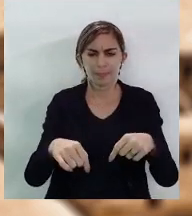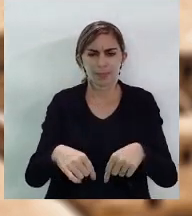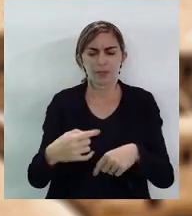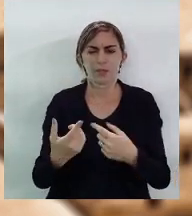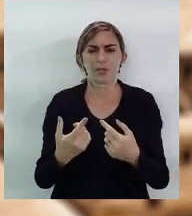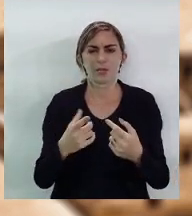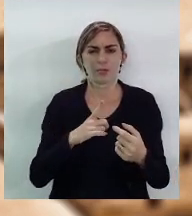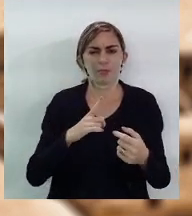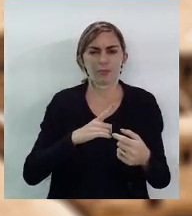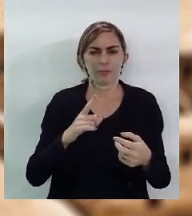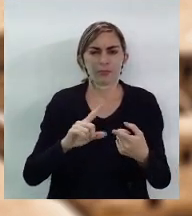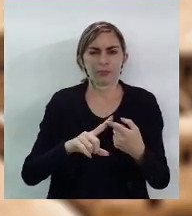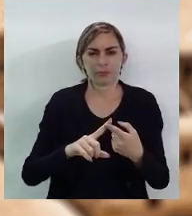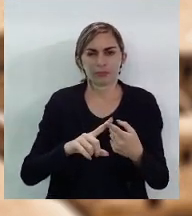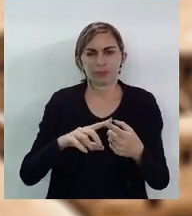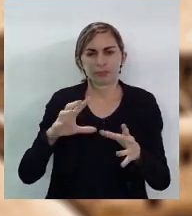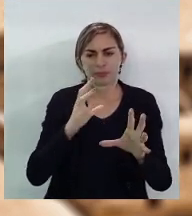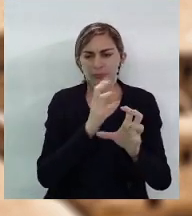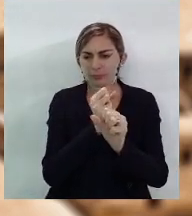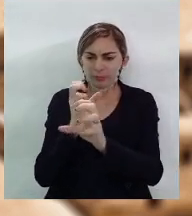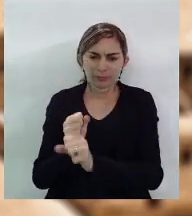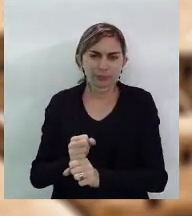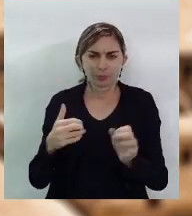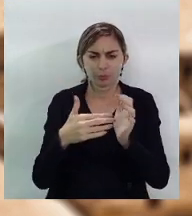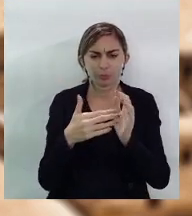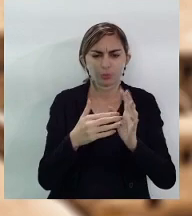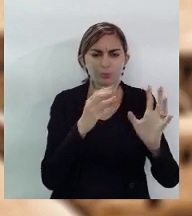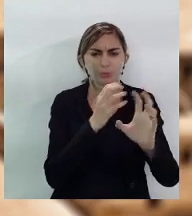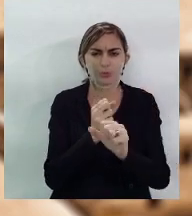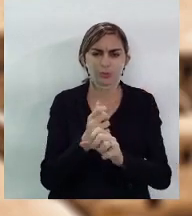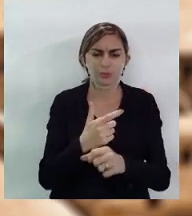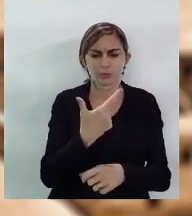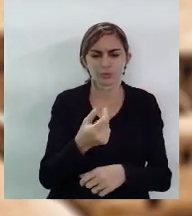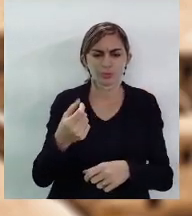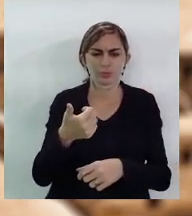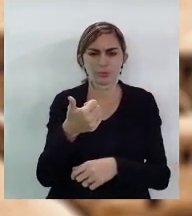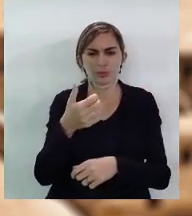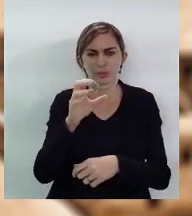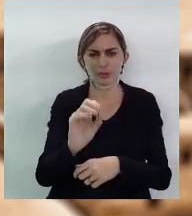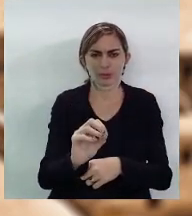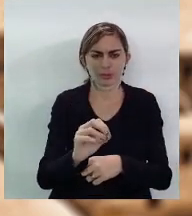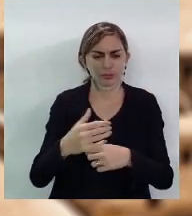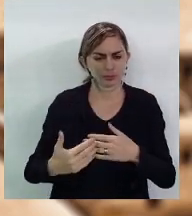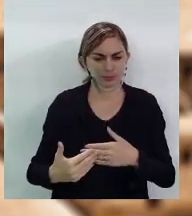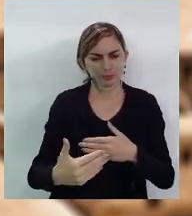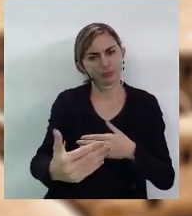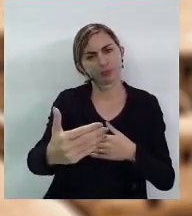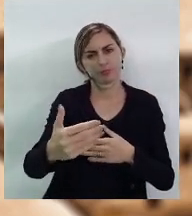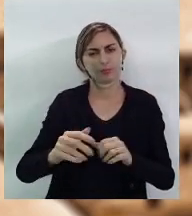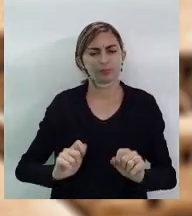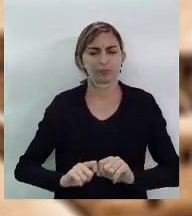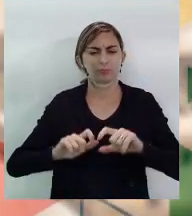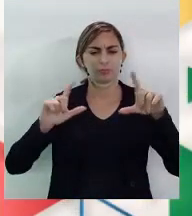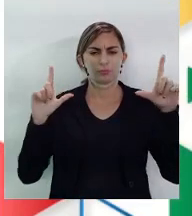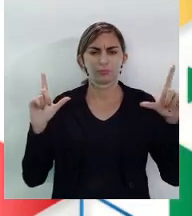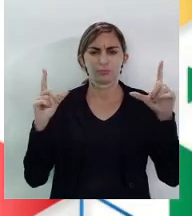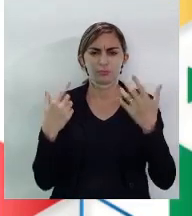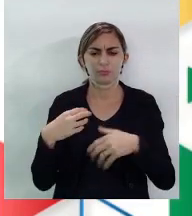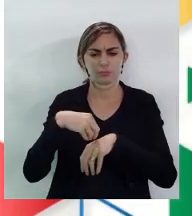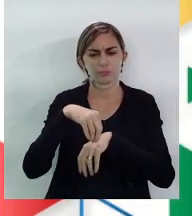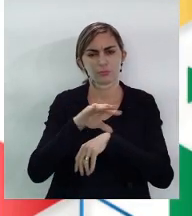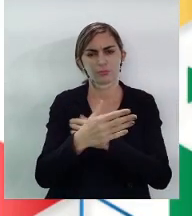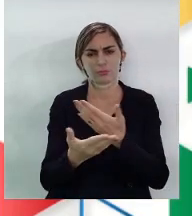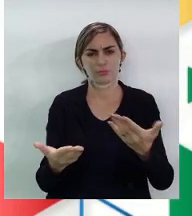trazemos são dados do censo, do último censo, 2010. Vamos adiante. Na tela, trago